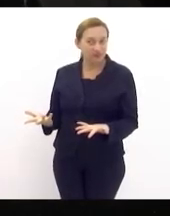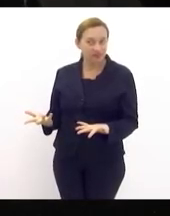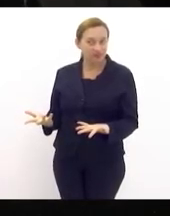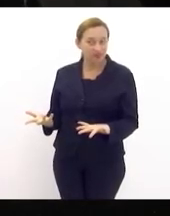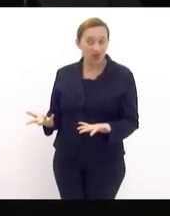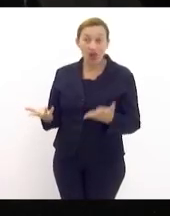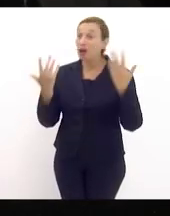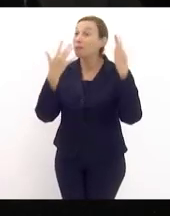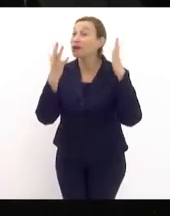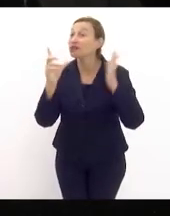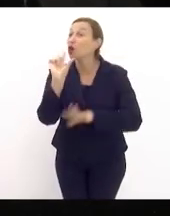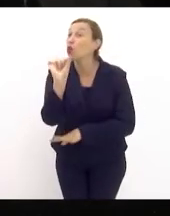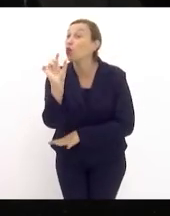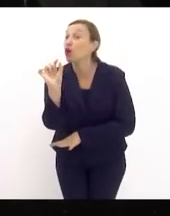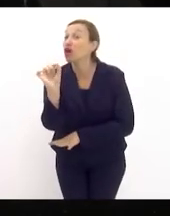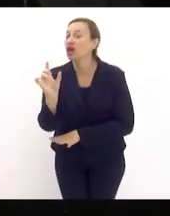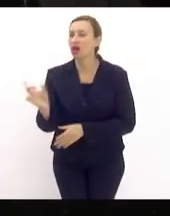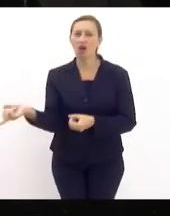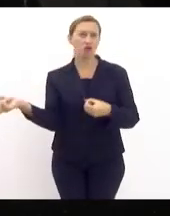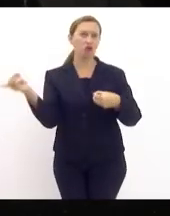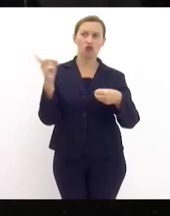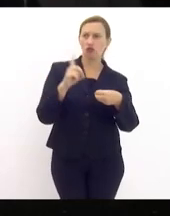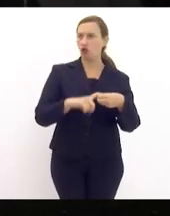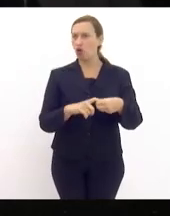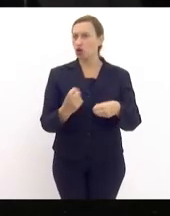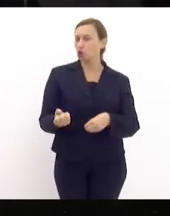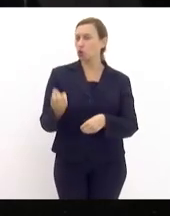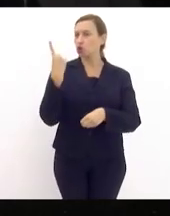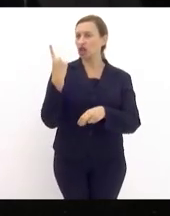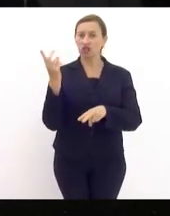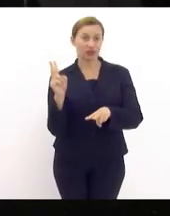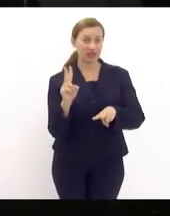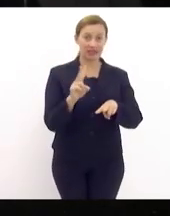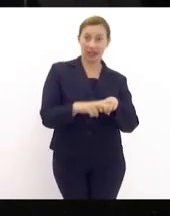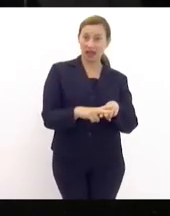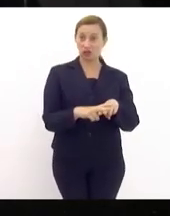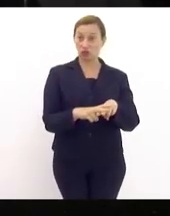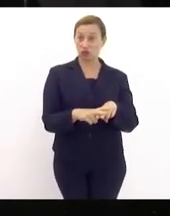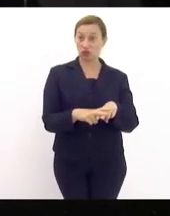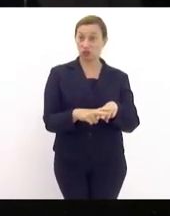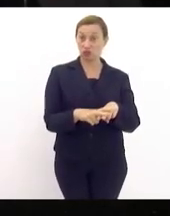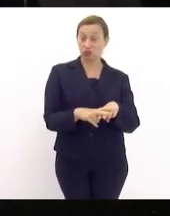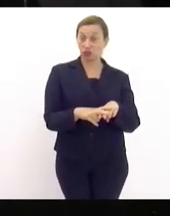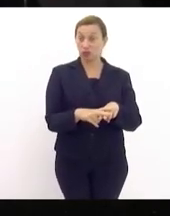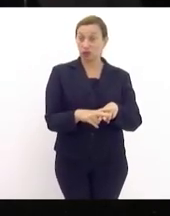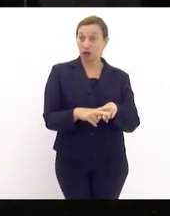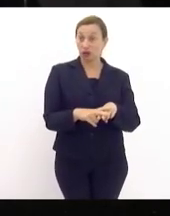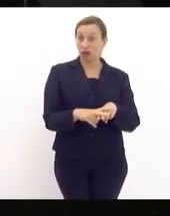Vamos comemorar o quê? A volta dos ex-condenados, dos ex-presidiários